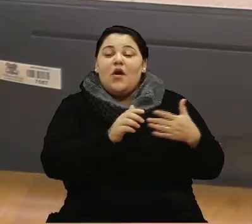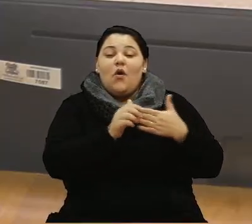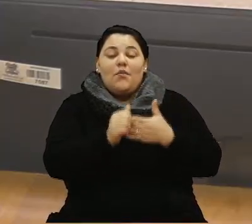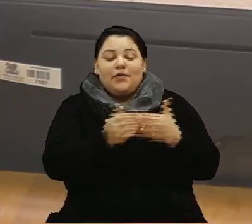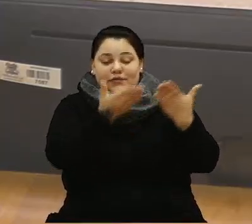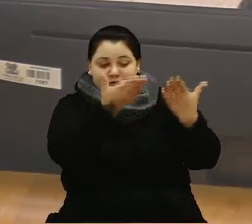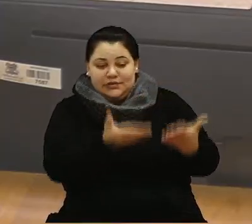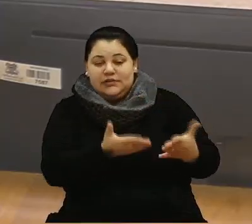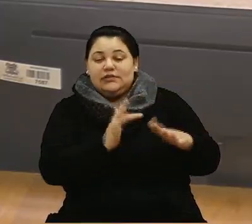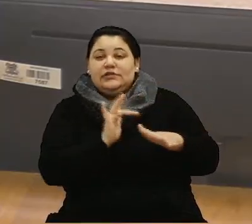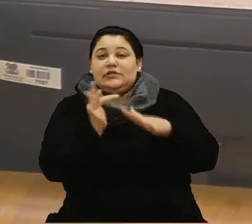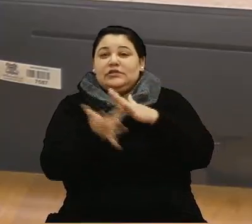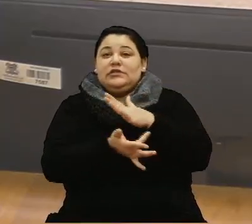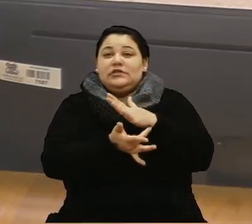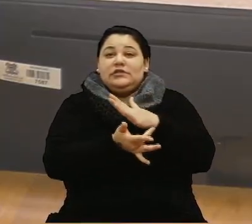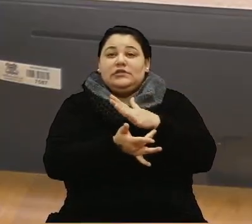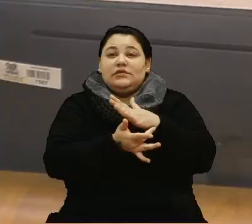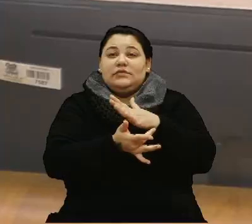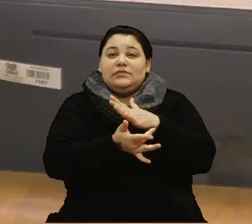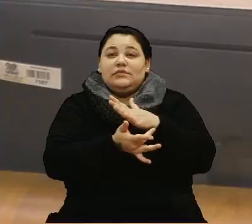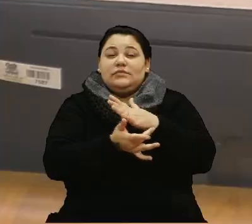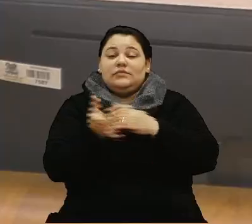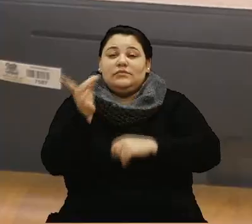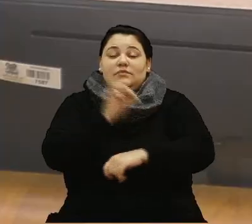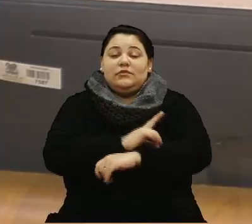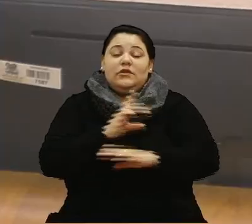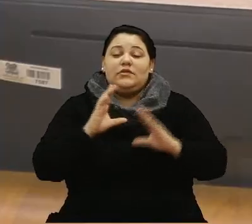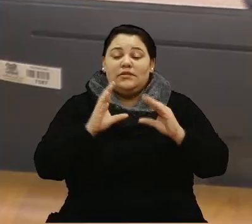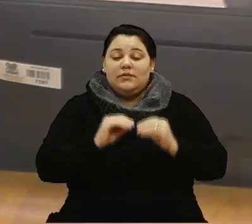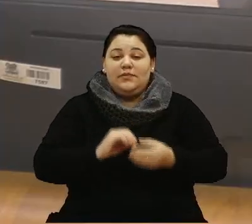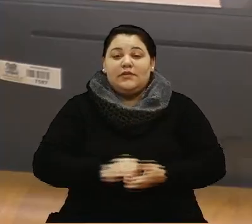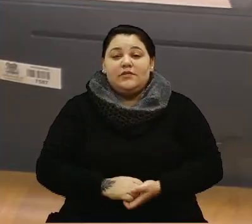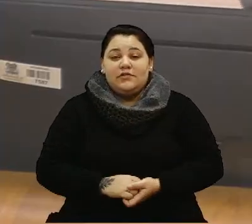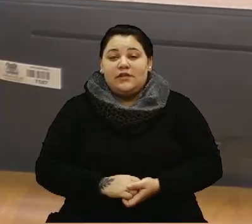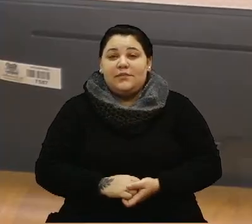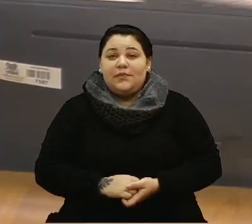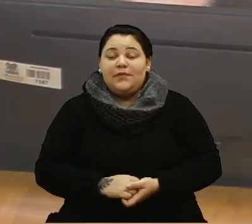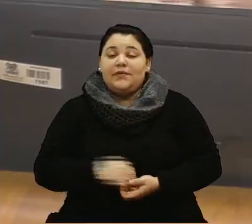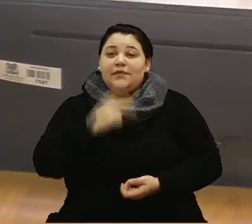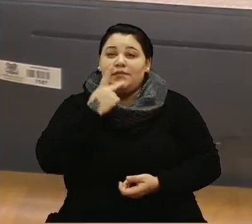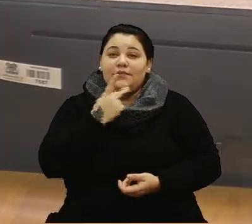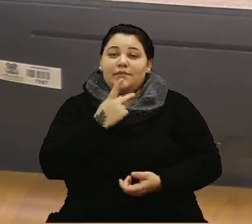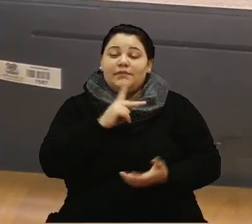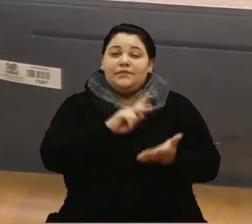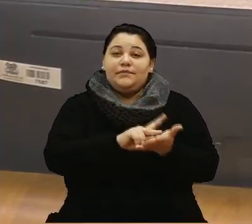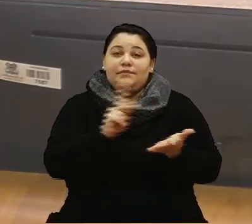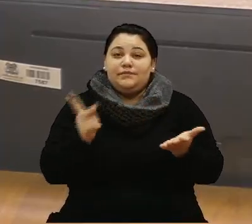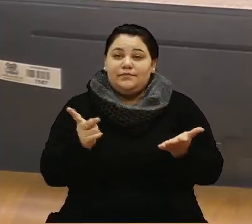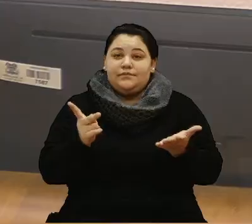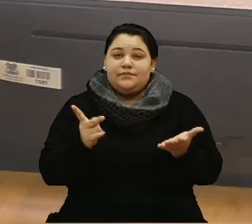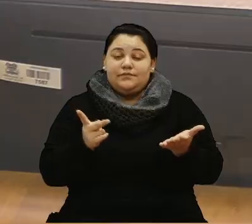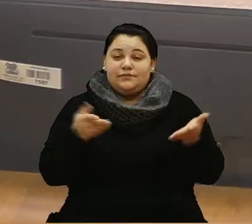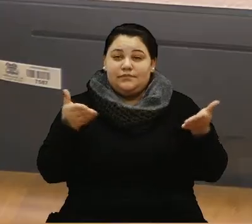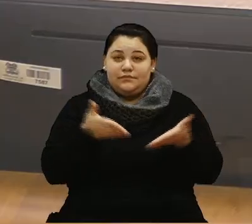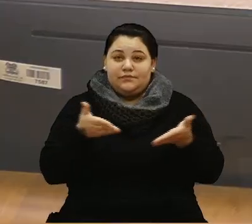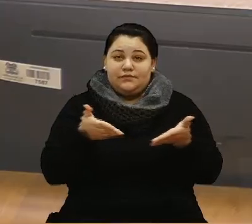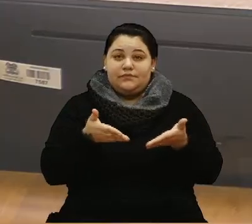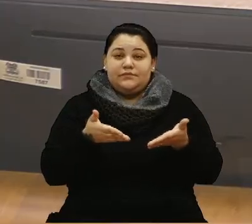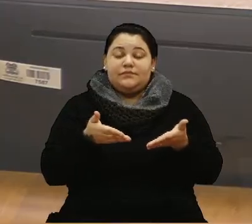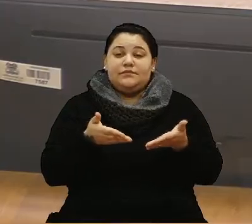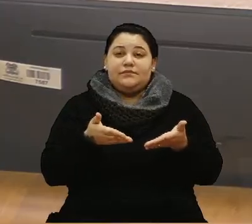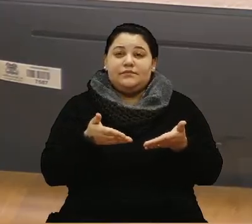nas redes, dia, noite, mas só para contribuir na fala ali da matéria que está no Pioneiro hoje, eu não poderia deixar